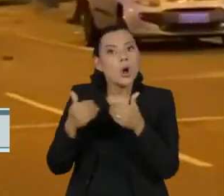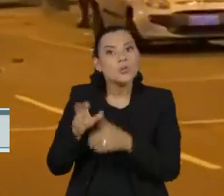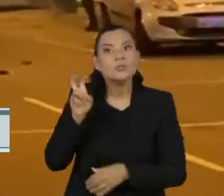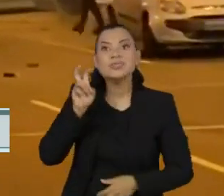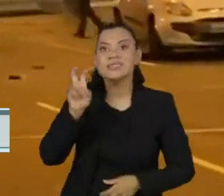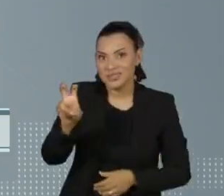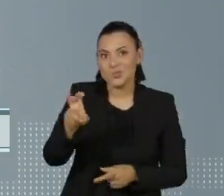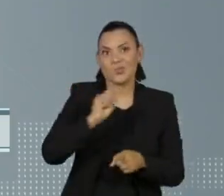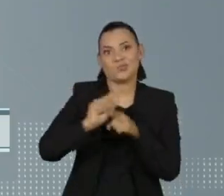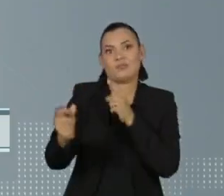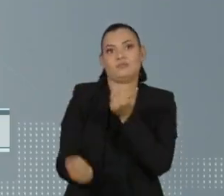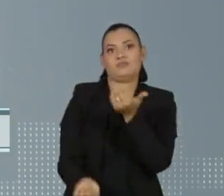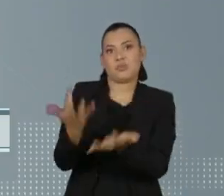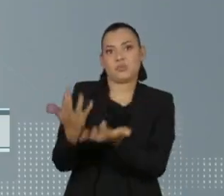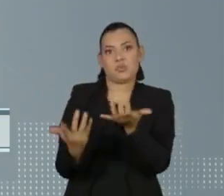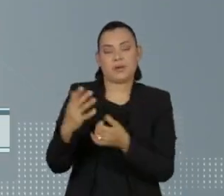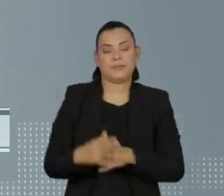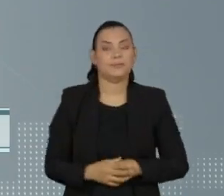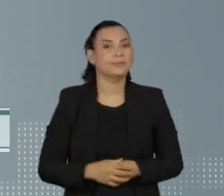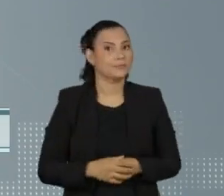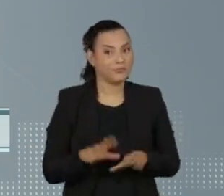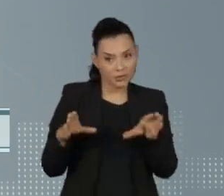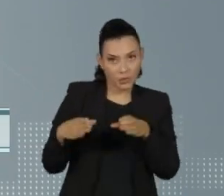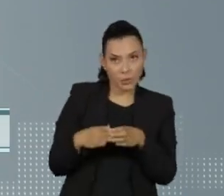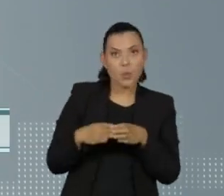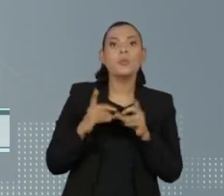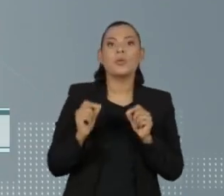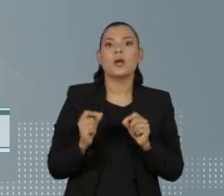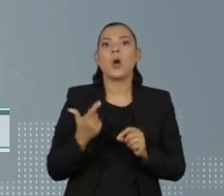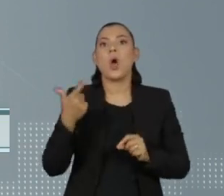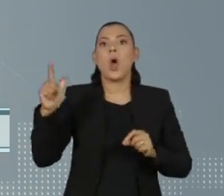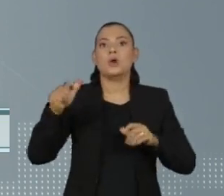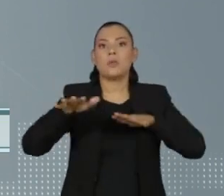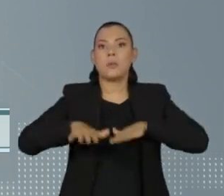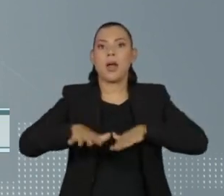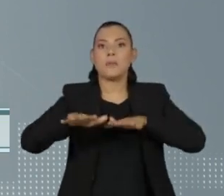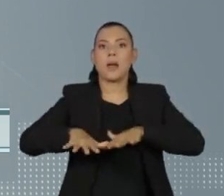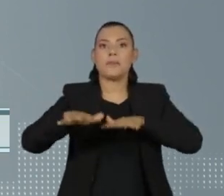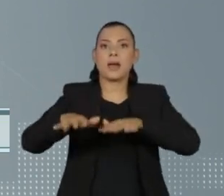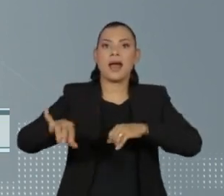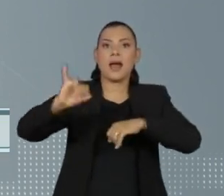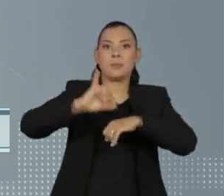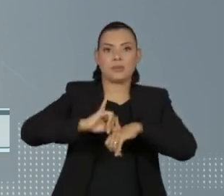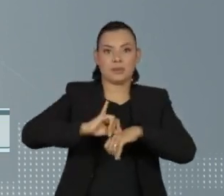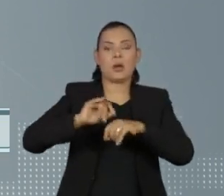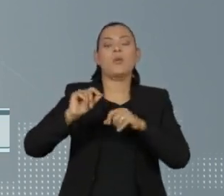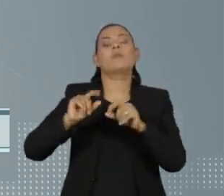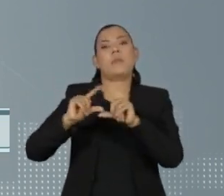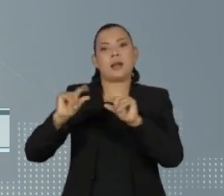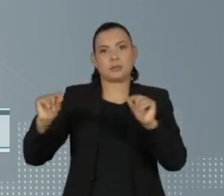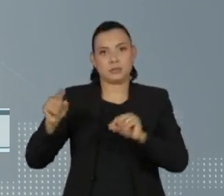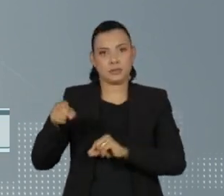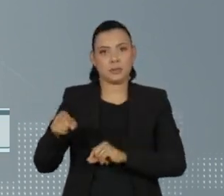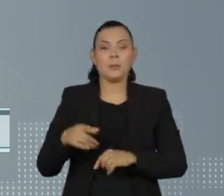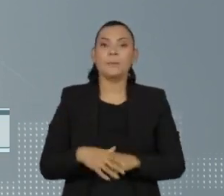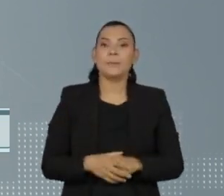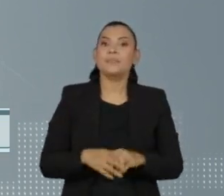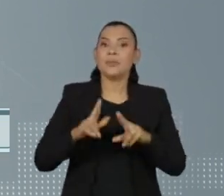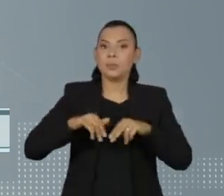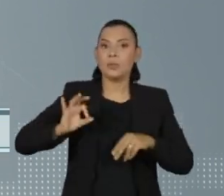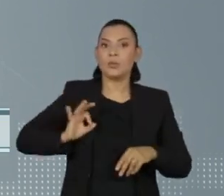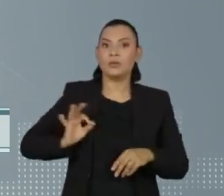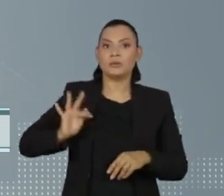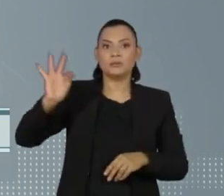cinco ônibus parte do grupo seguiu para outros pontos da Capital Federal a Polícia Militar foi chamada